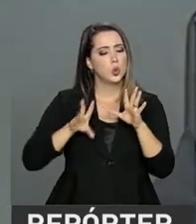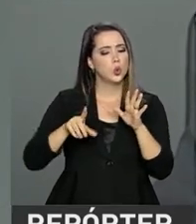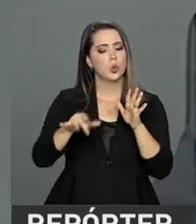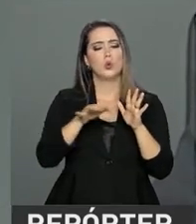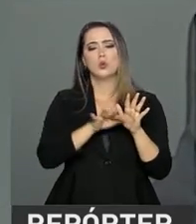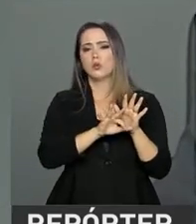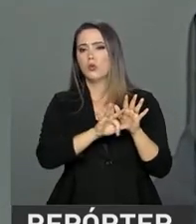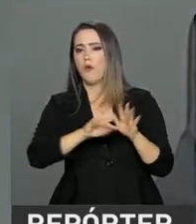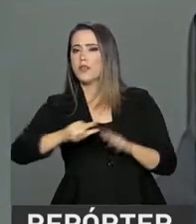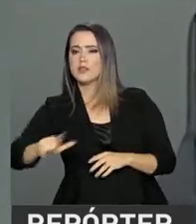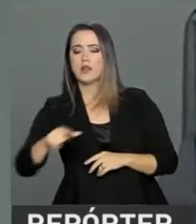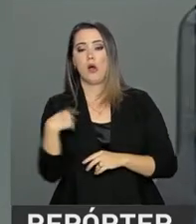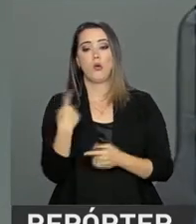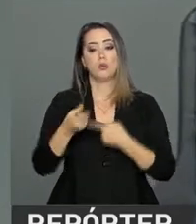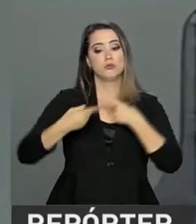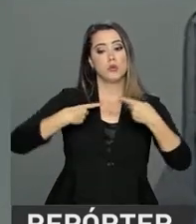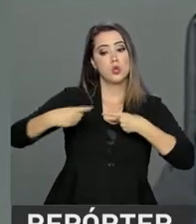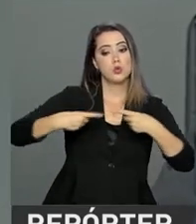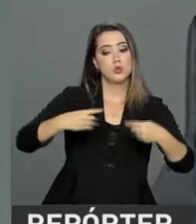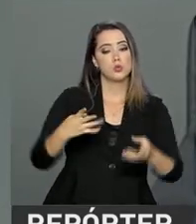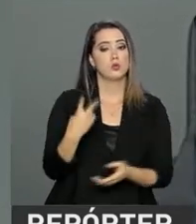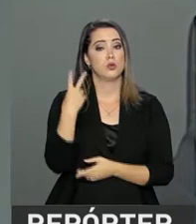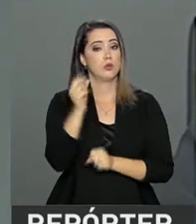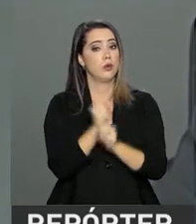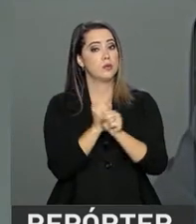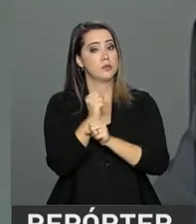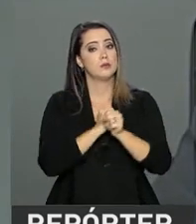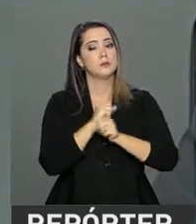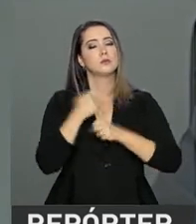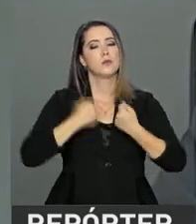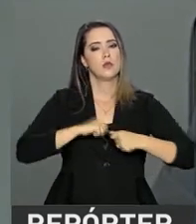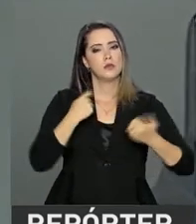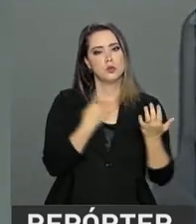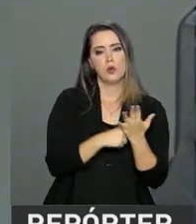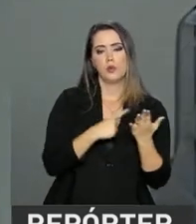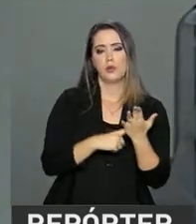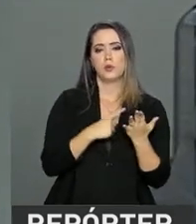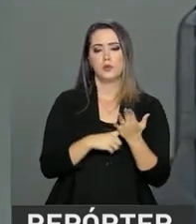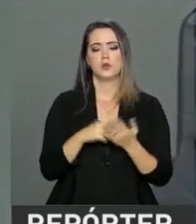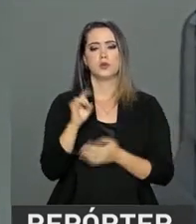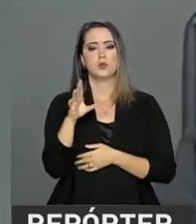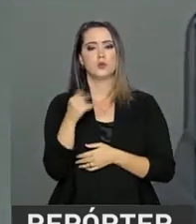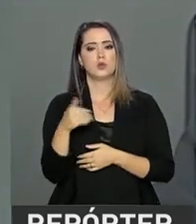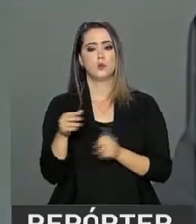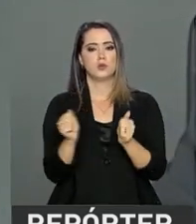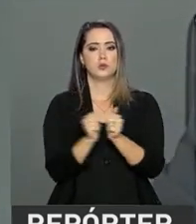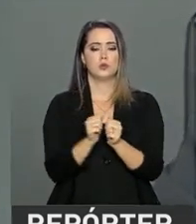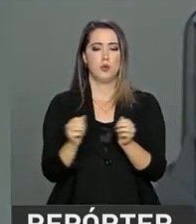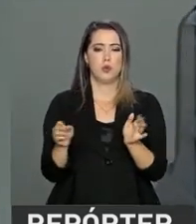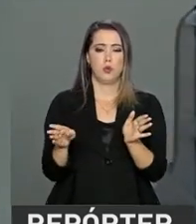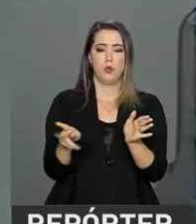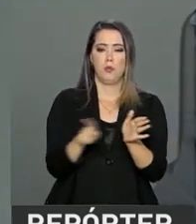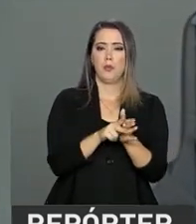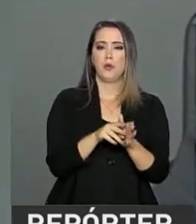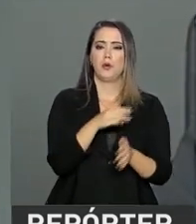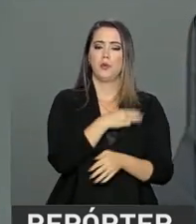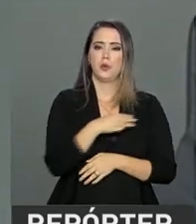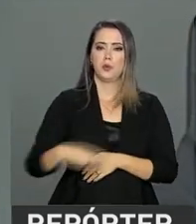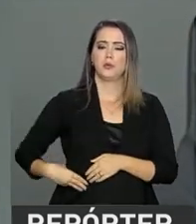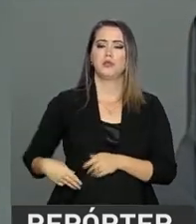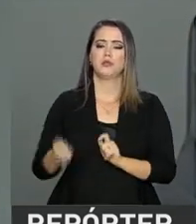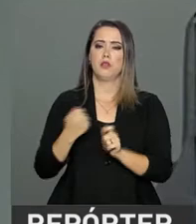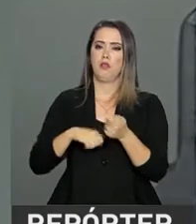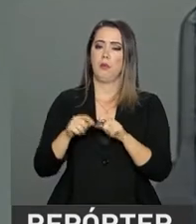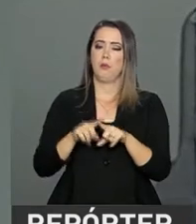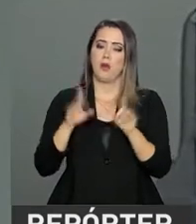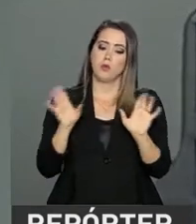ao longo desses últimos quase dois anos residente em mente o compromisso aqui não não só do ministério da fazenda mas do governo de